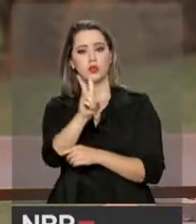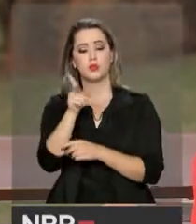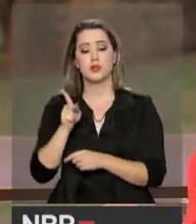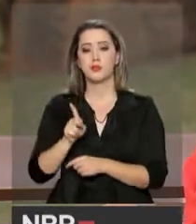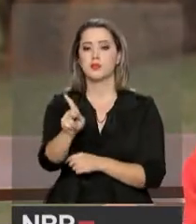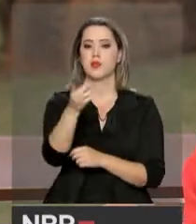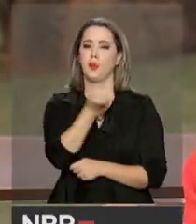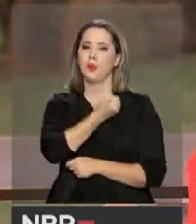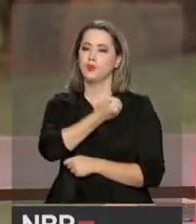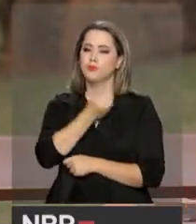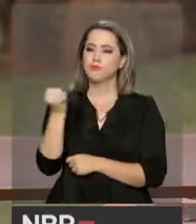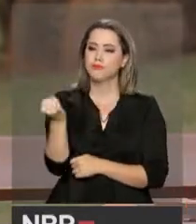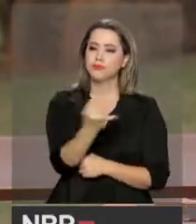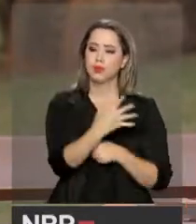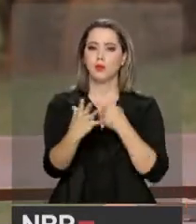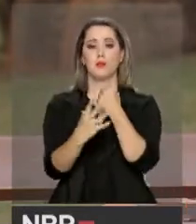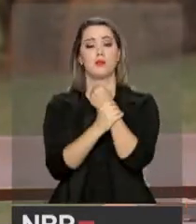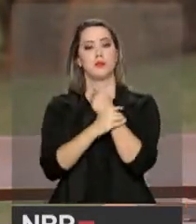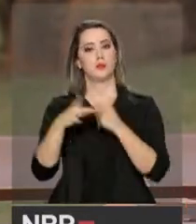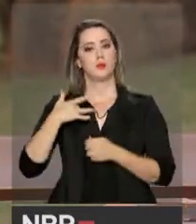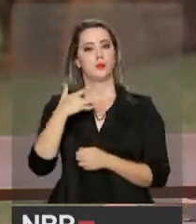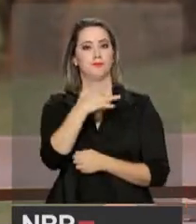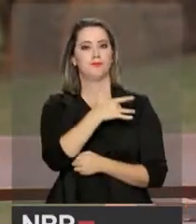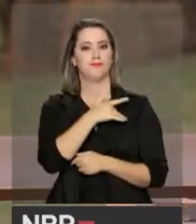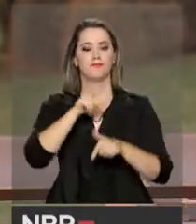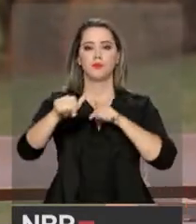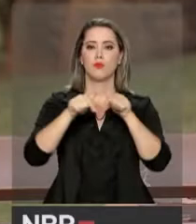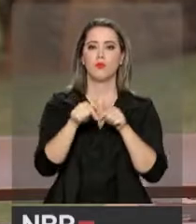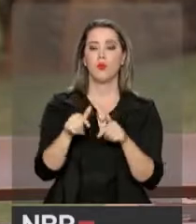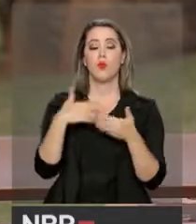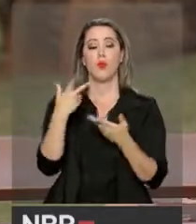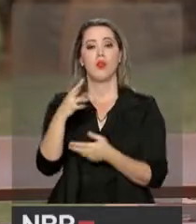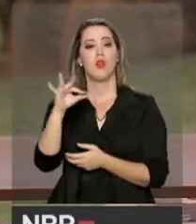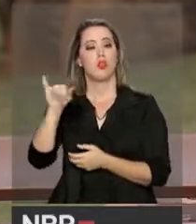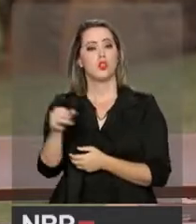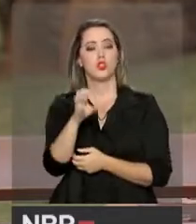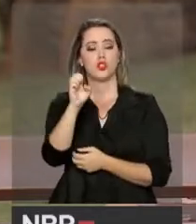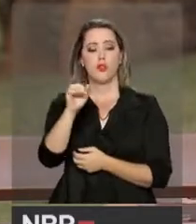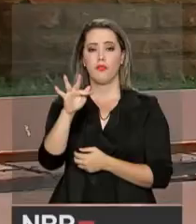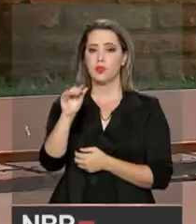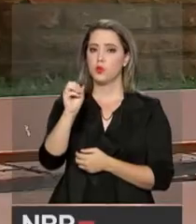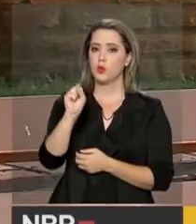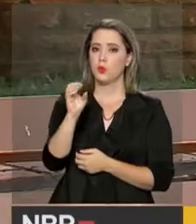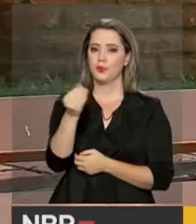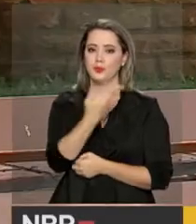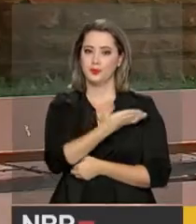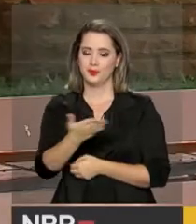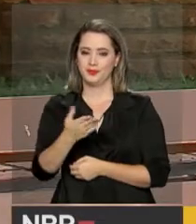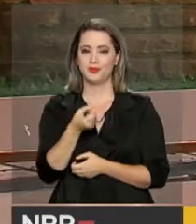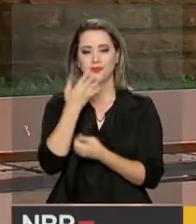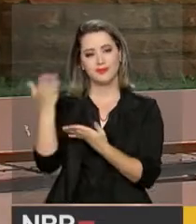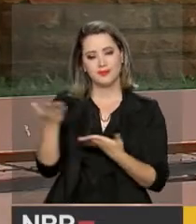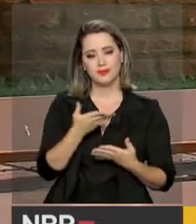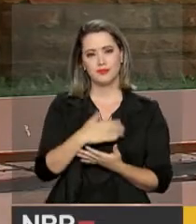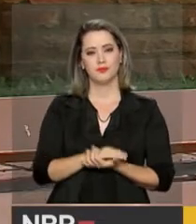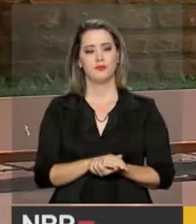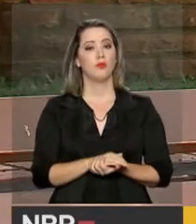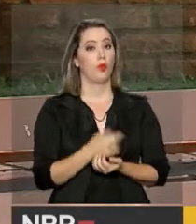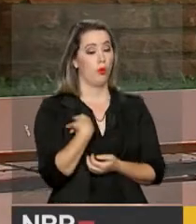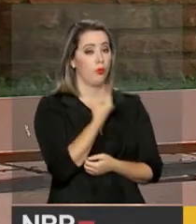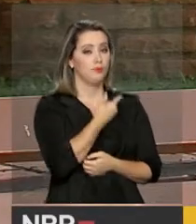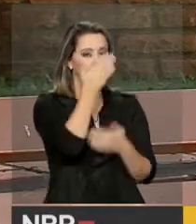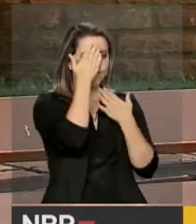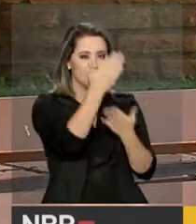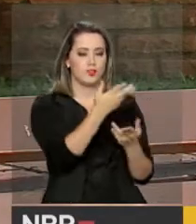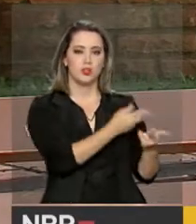esses dados, né, em relação à segurança e saúde no trabalho. Jefferson, bem-vindo ao nosso bate-papo. Muito obrigado, agradecemos o convite,